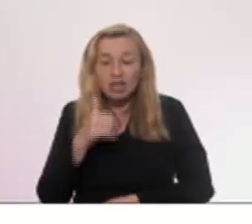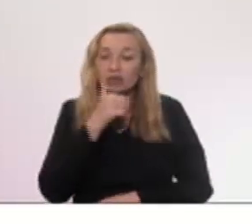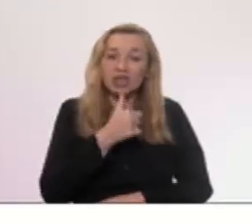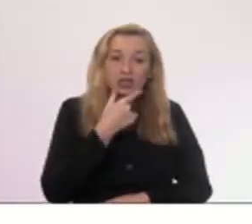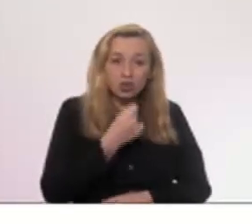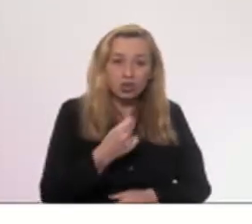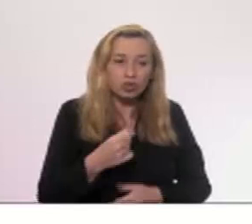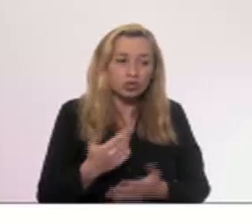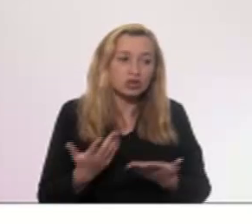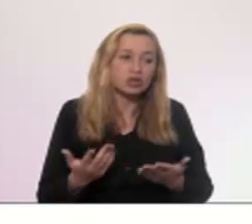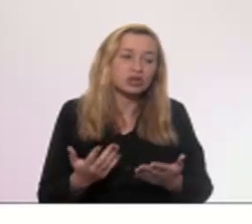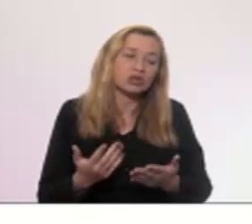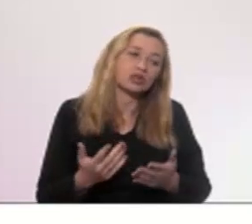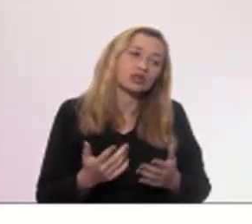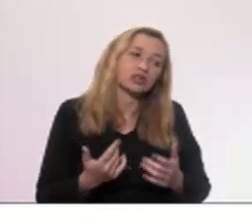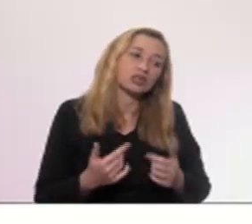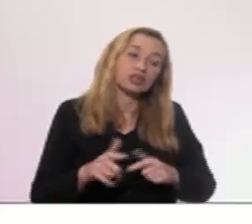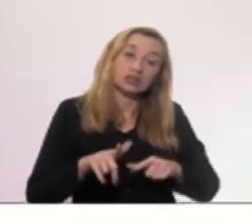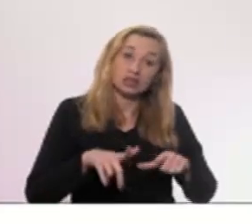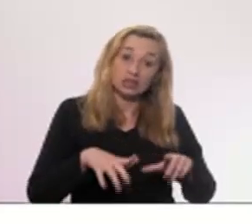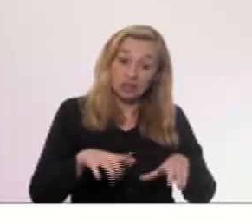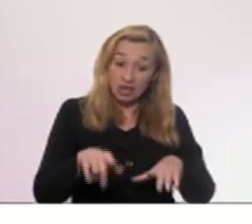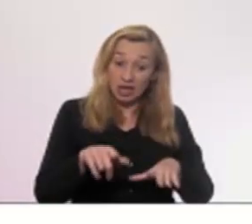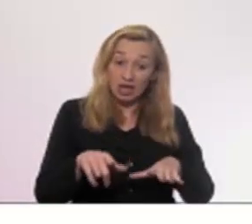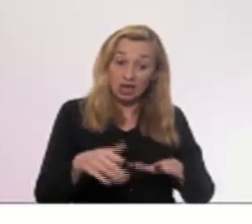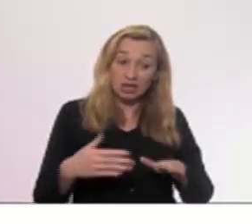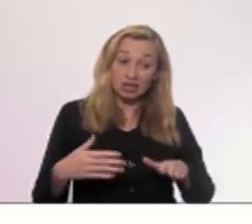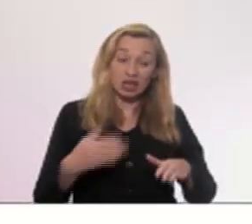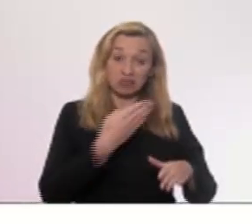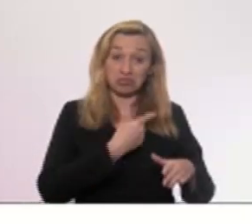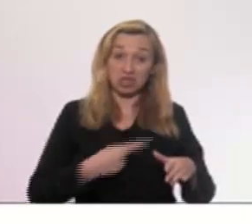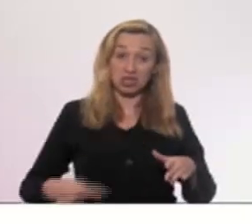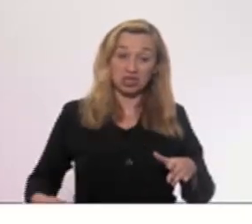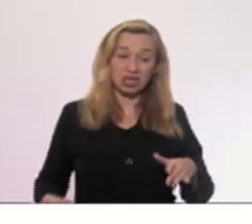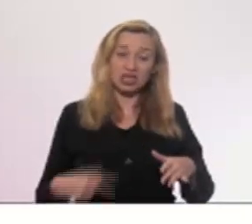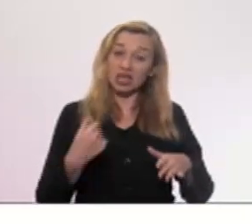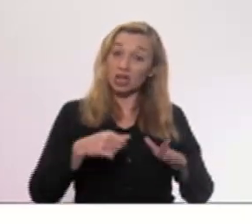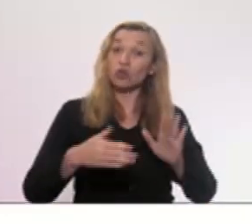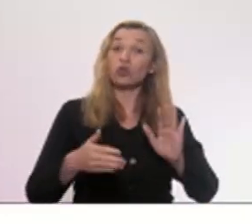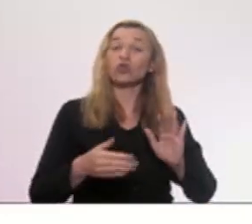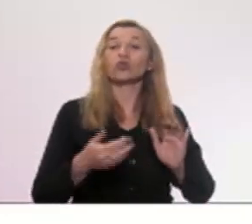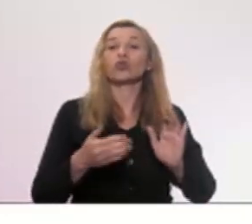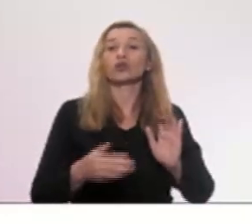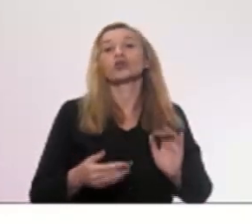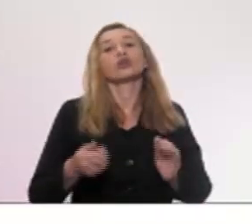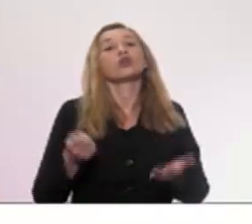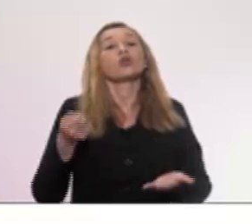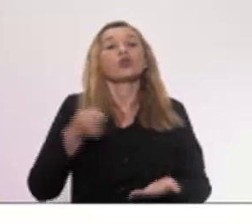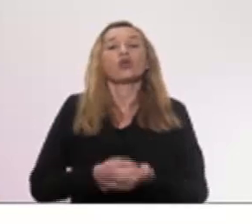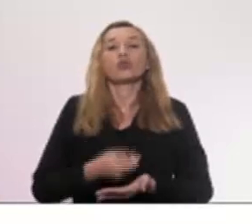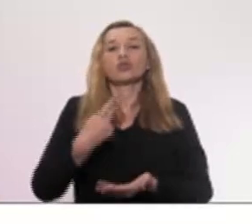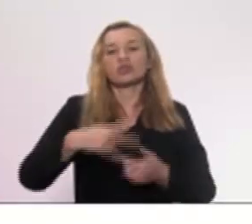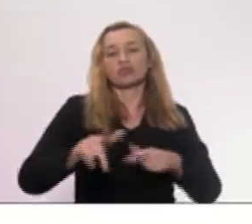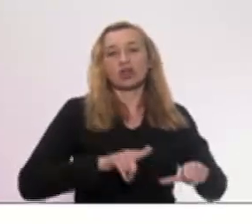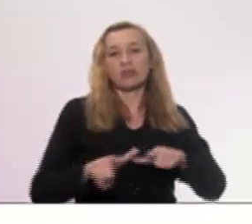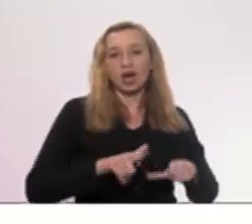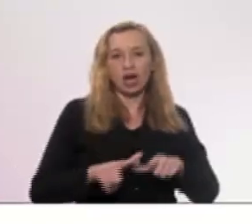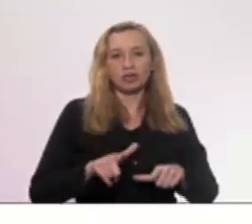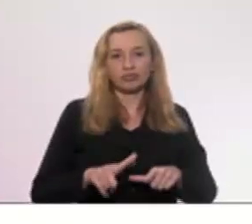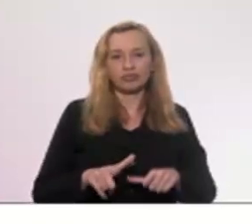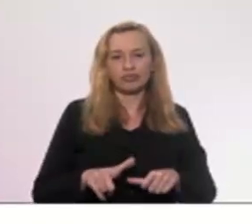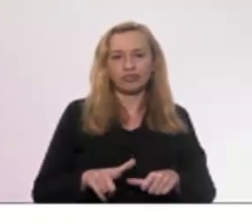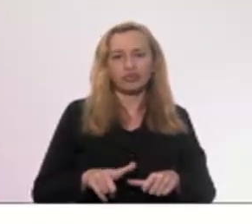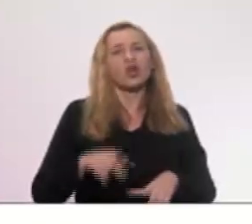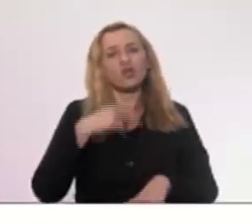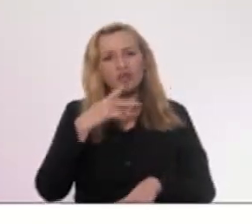uma vez investido no cargo, ele cumpre um papel de representação, quer queiramos ou não. Eu falo isso como alguém que fez